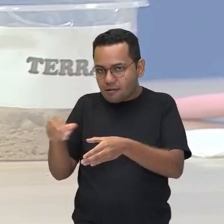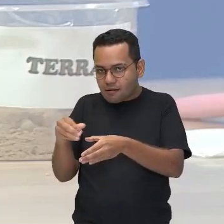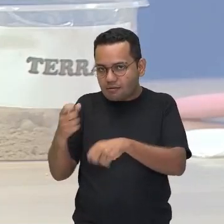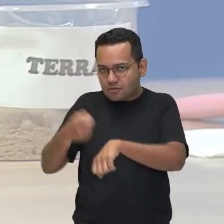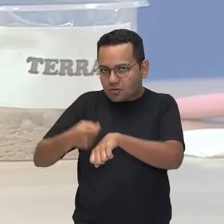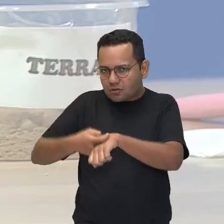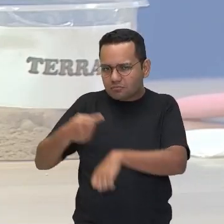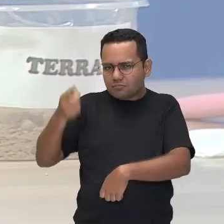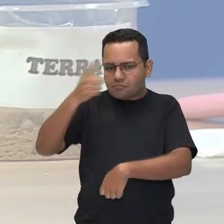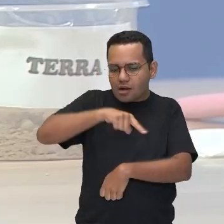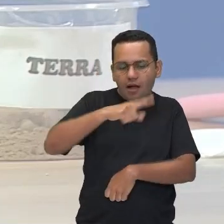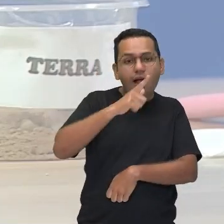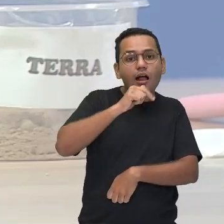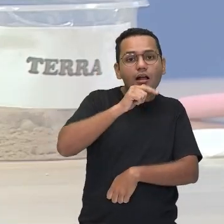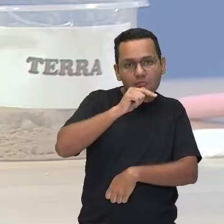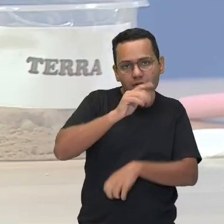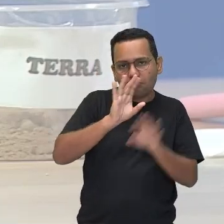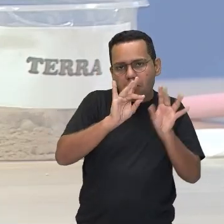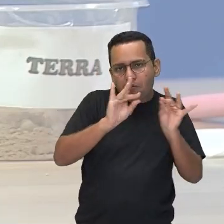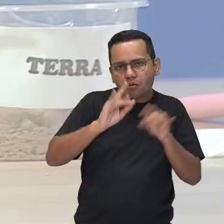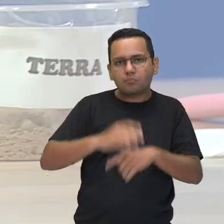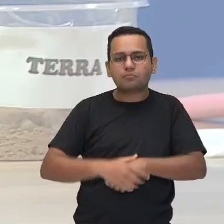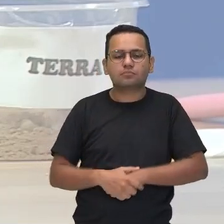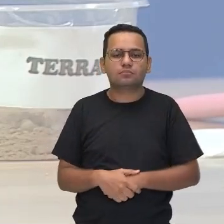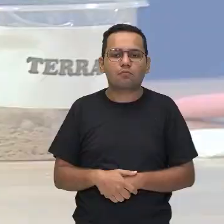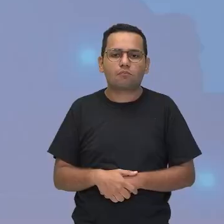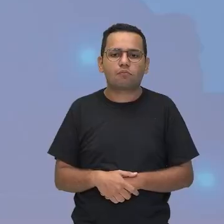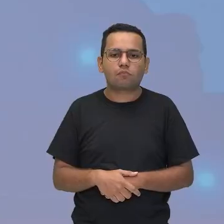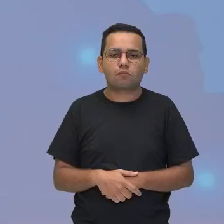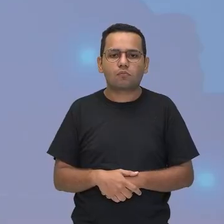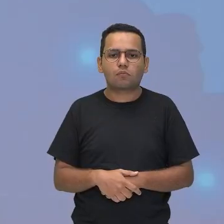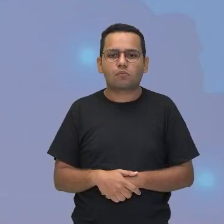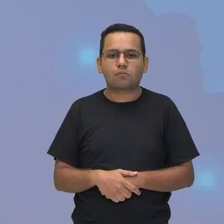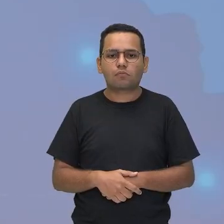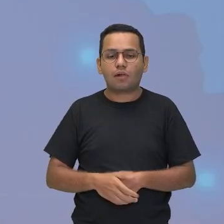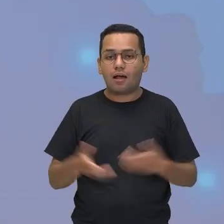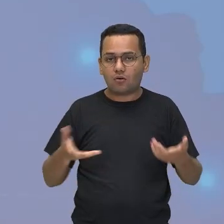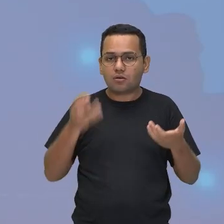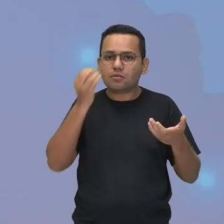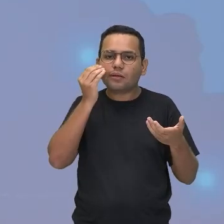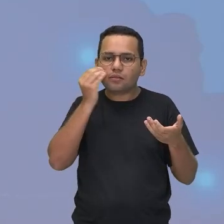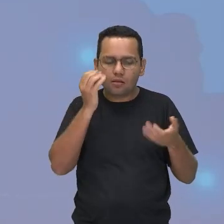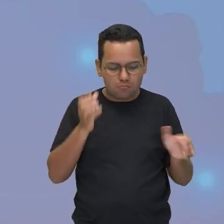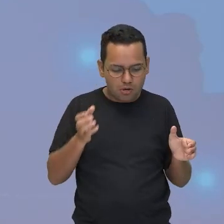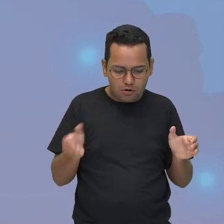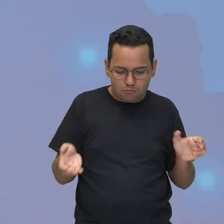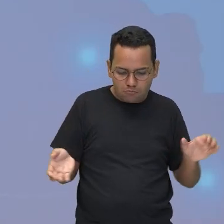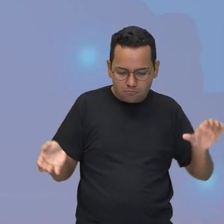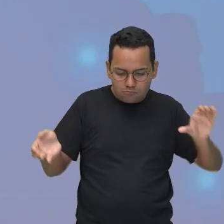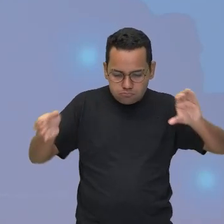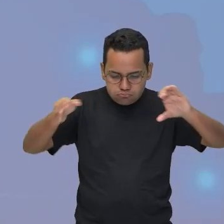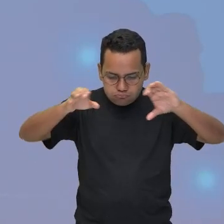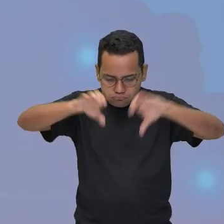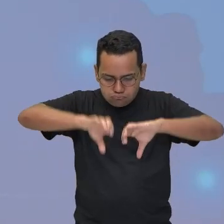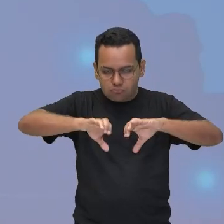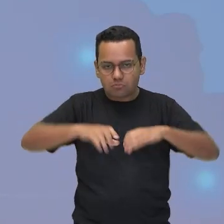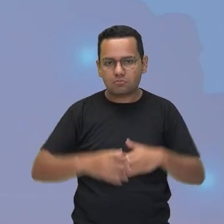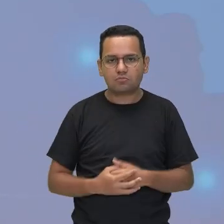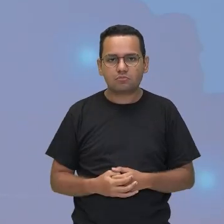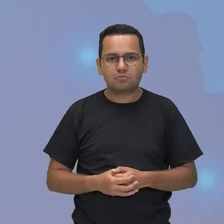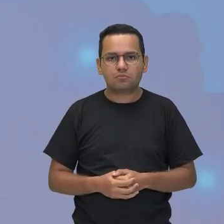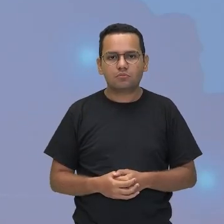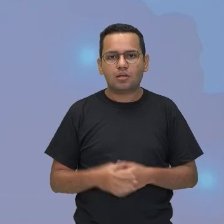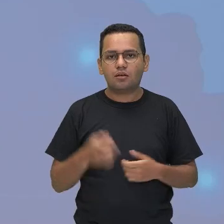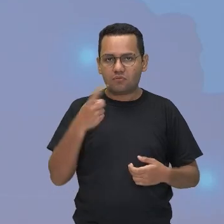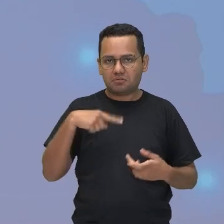a água, que é o componente líquido, tá bom? Então, agora eu vou fazer essa mistura, né, a formar esse sistema e a gente